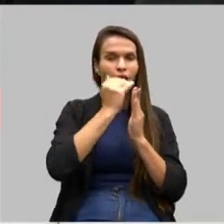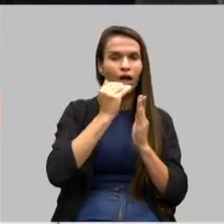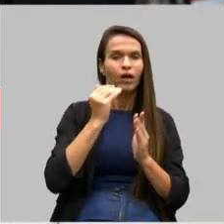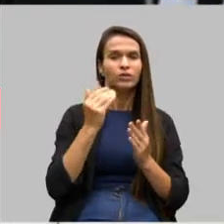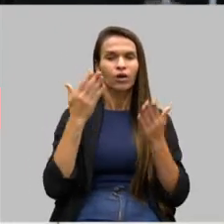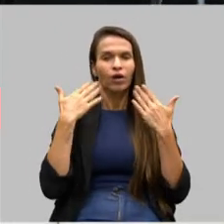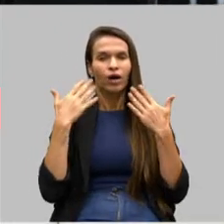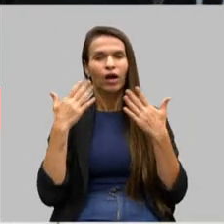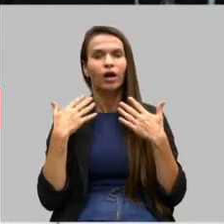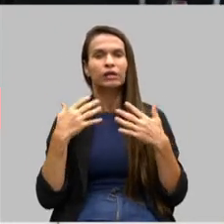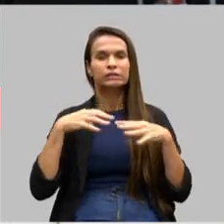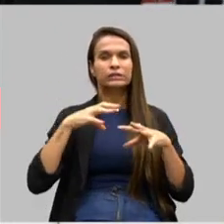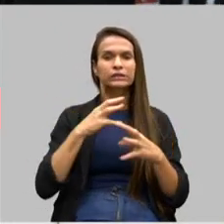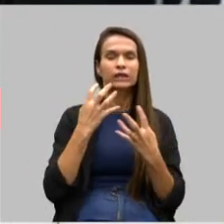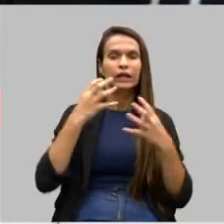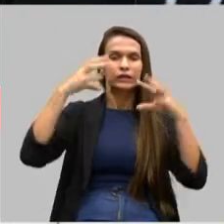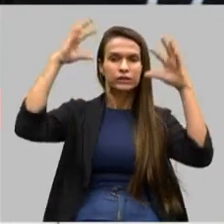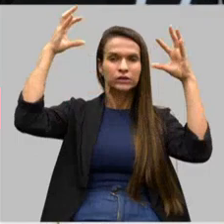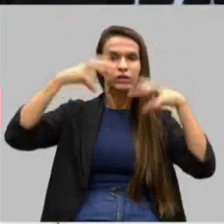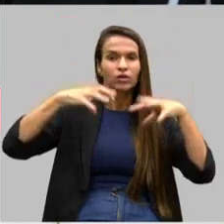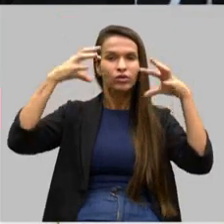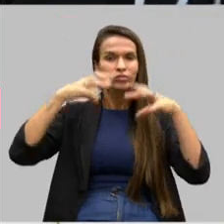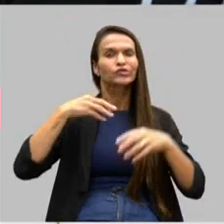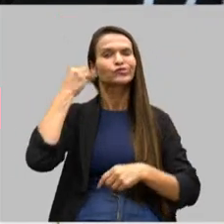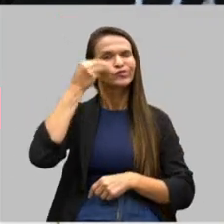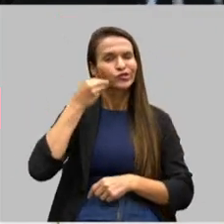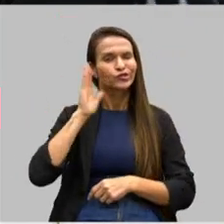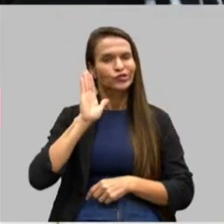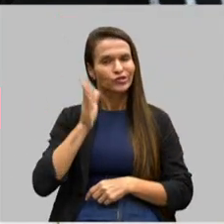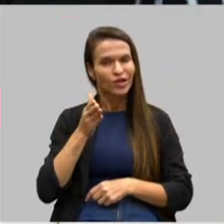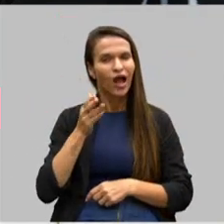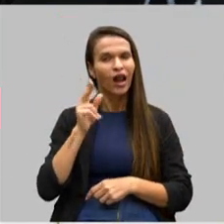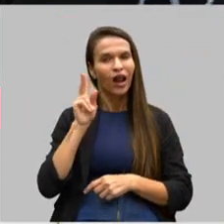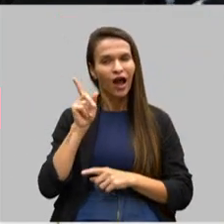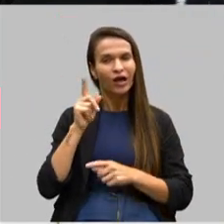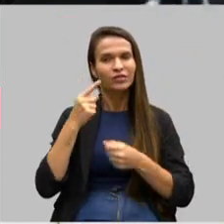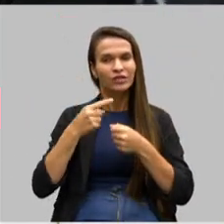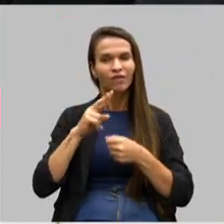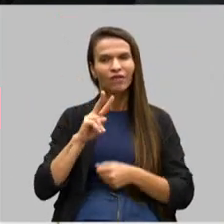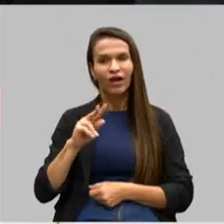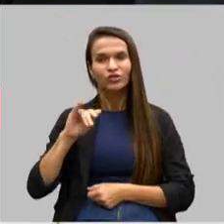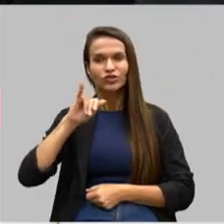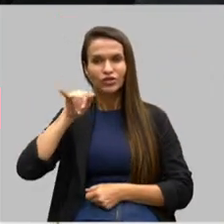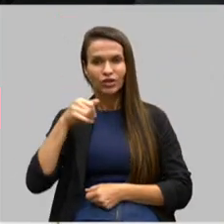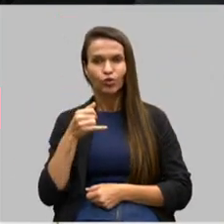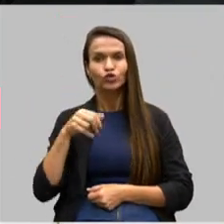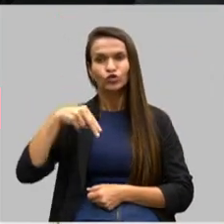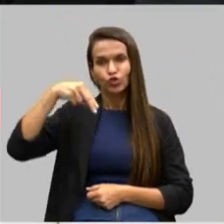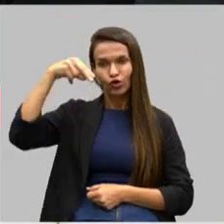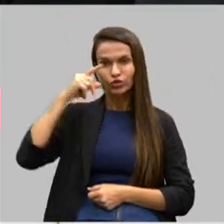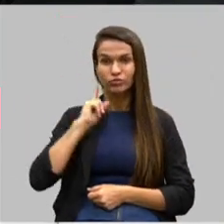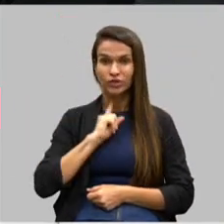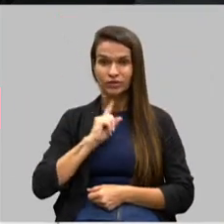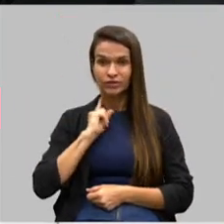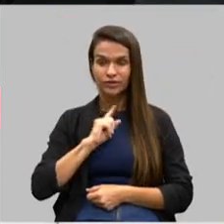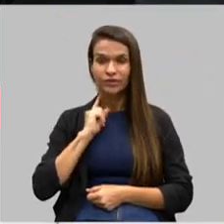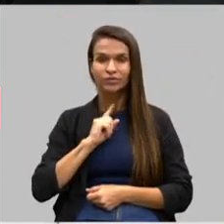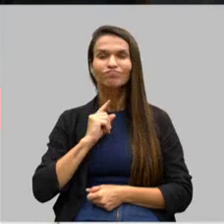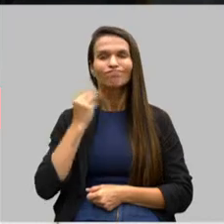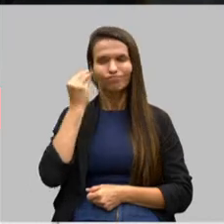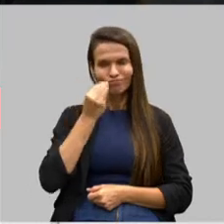seca, tempestades. Nós vivemos tudo isso também no Vale do Jequitinhonha, no norte de Minas. Nós convivemos com todos